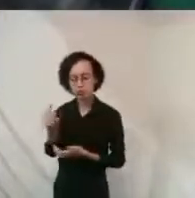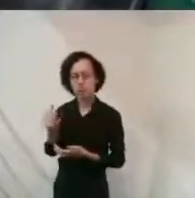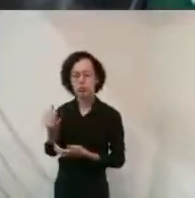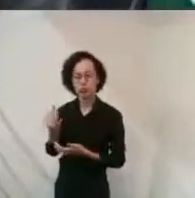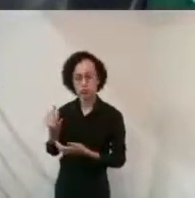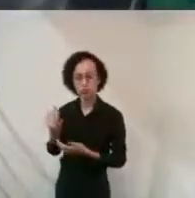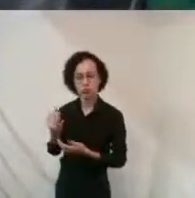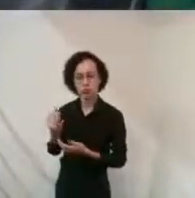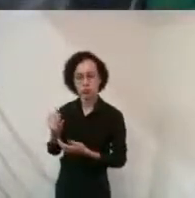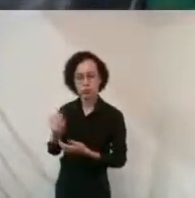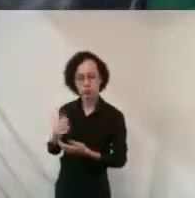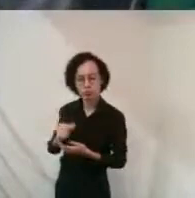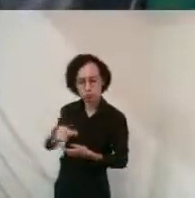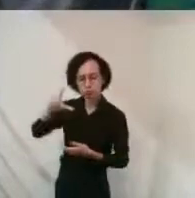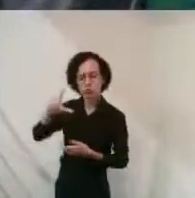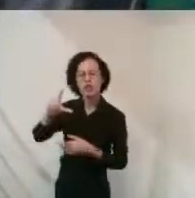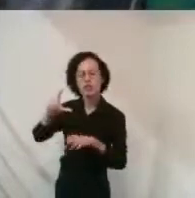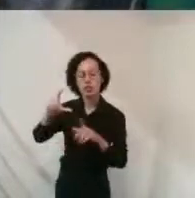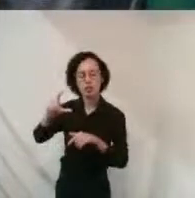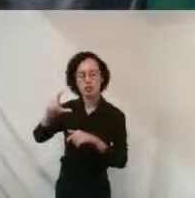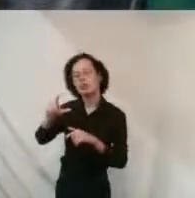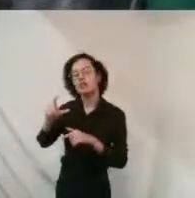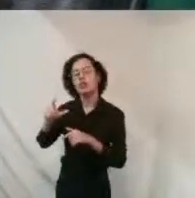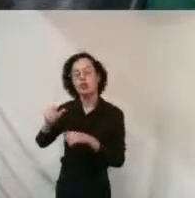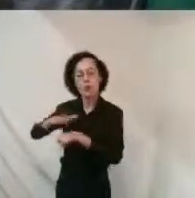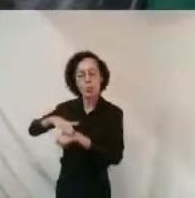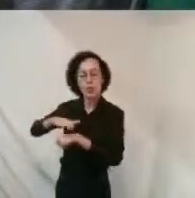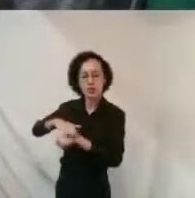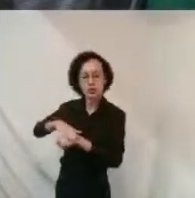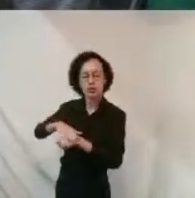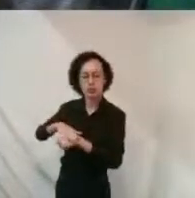aumenta a idade, o tempo